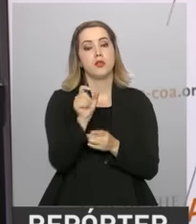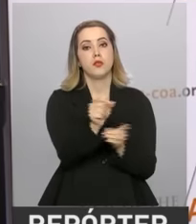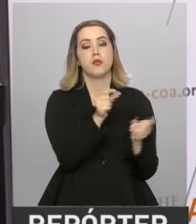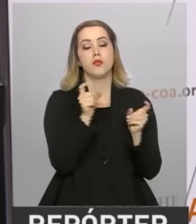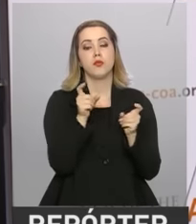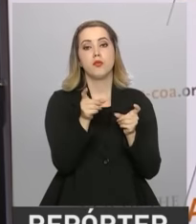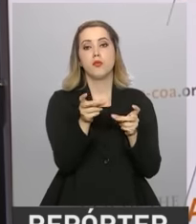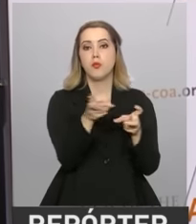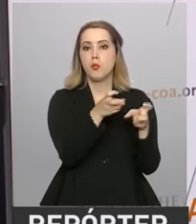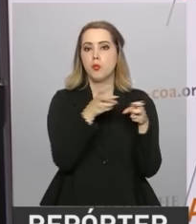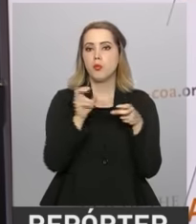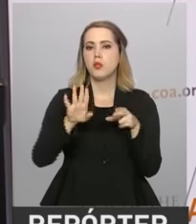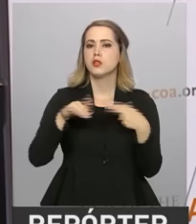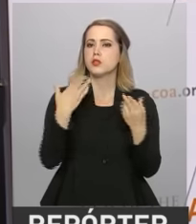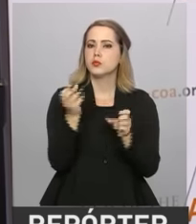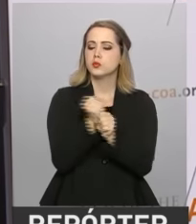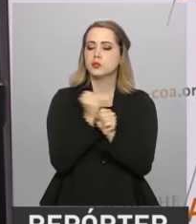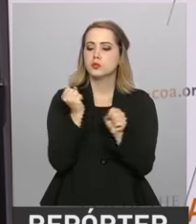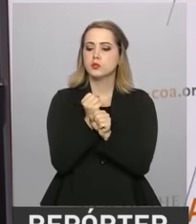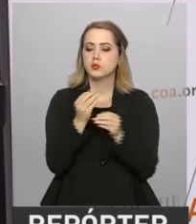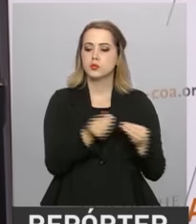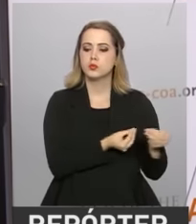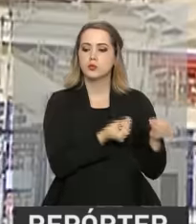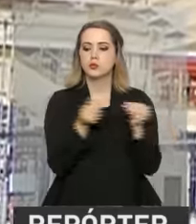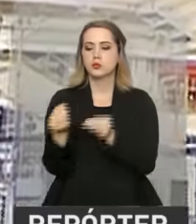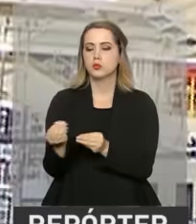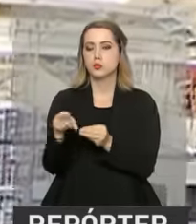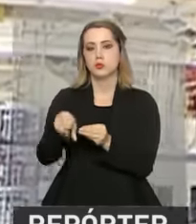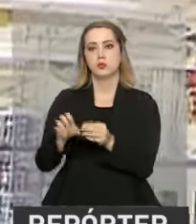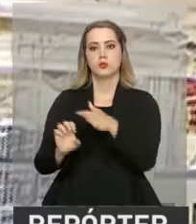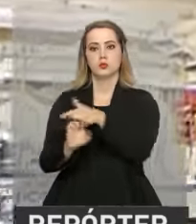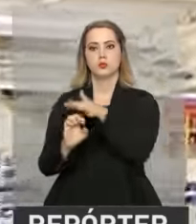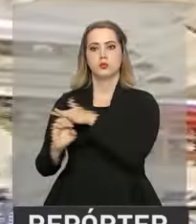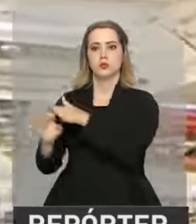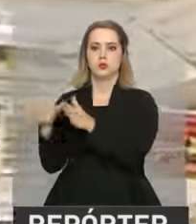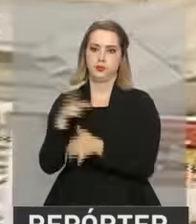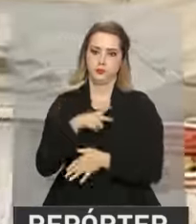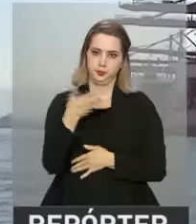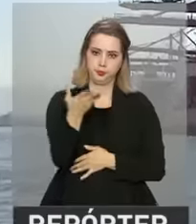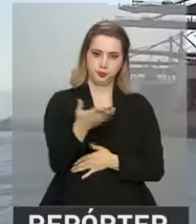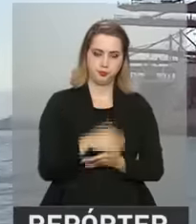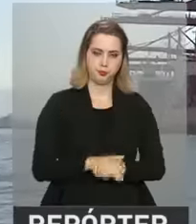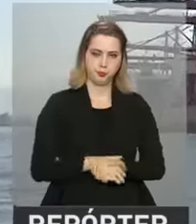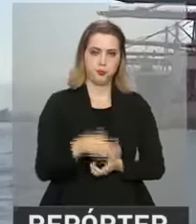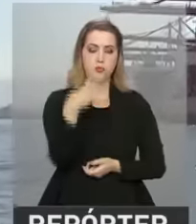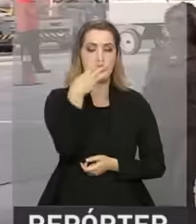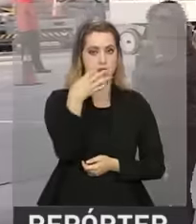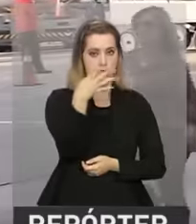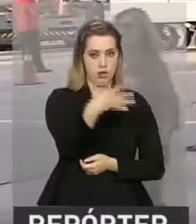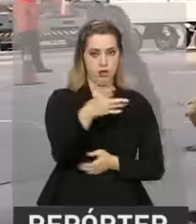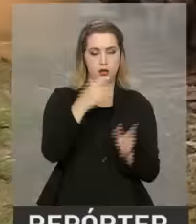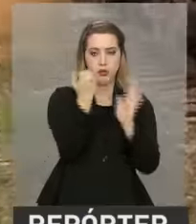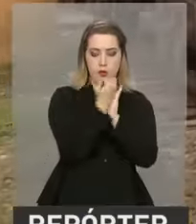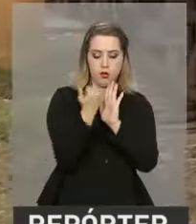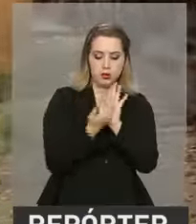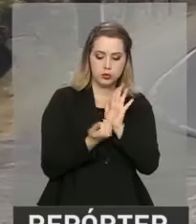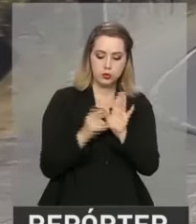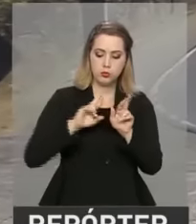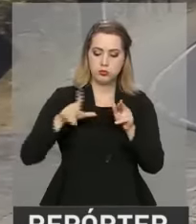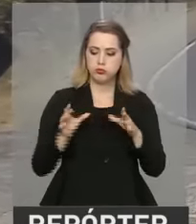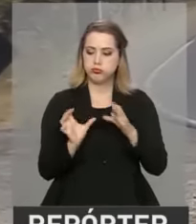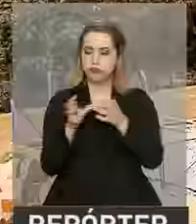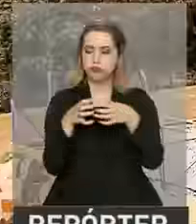da infraestrutura nacional para a iniciativa privada. São 34 projetos, inclui portos, aeroportos,